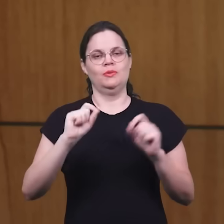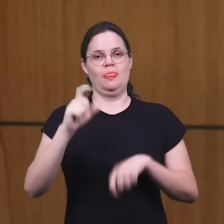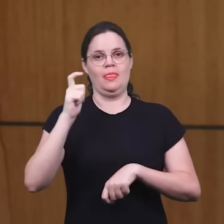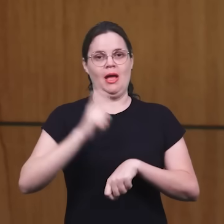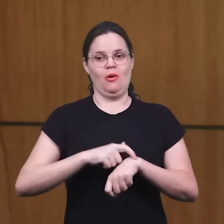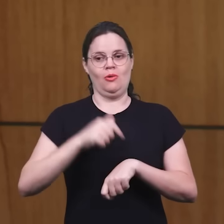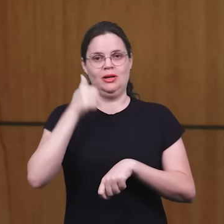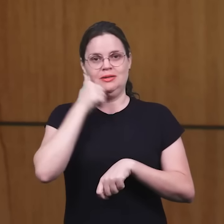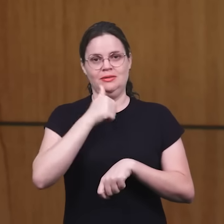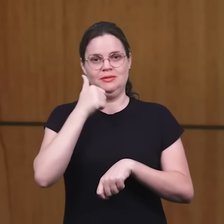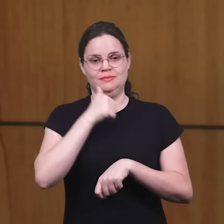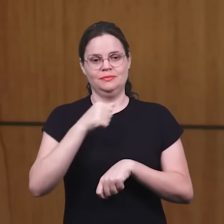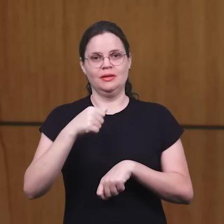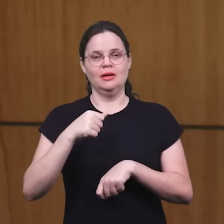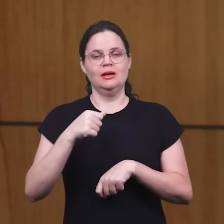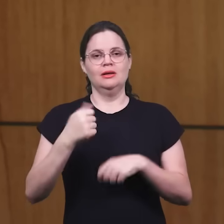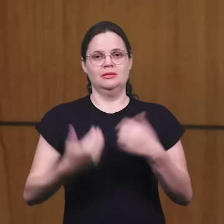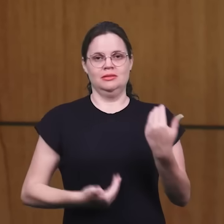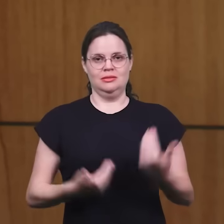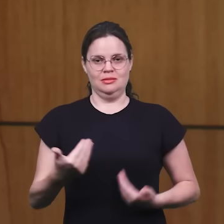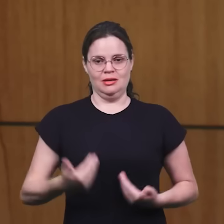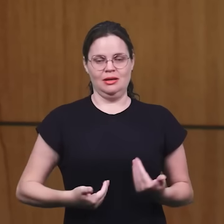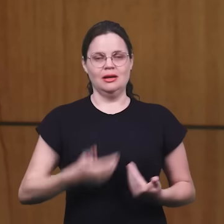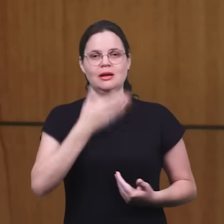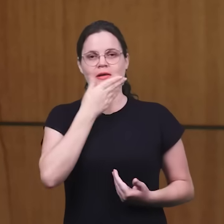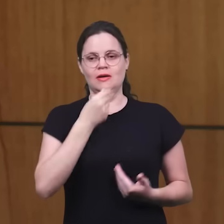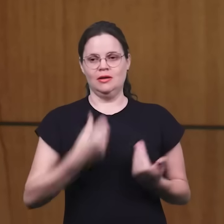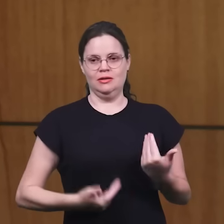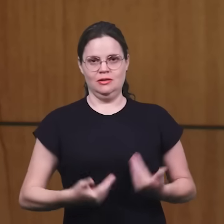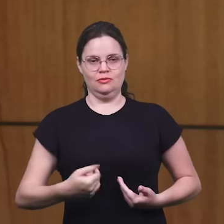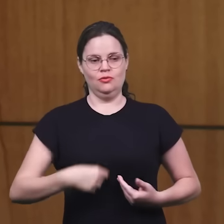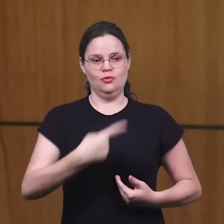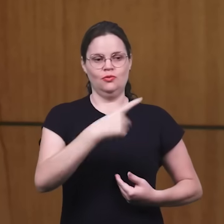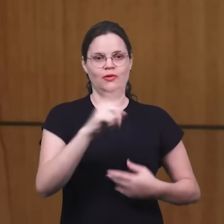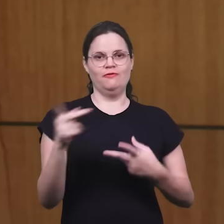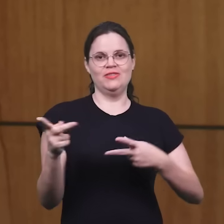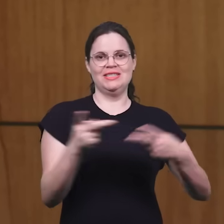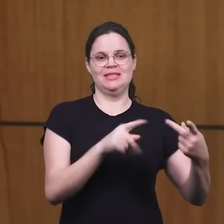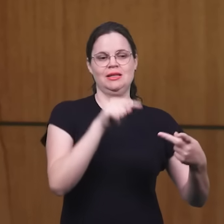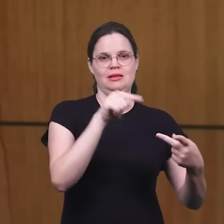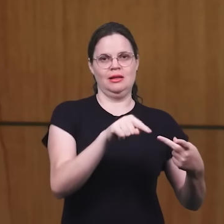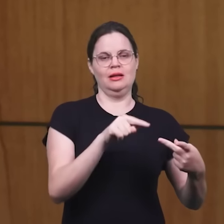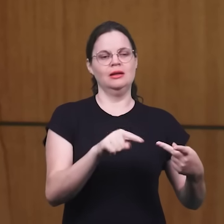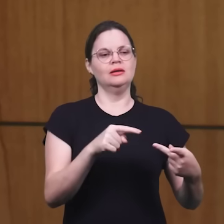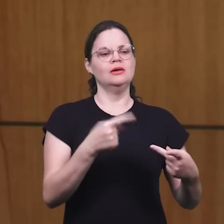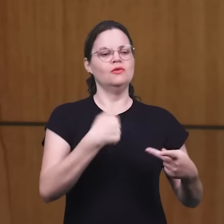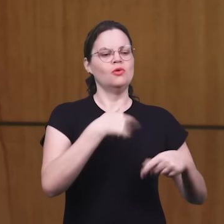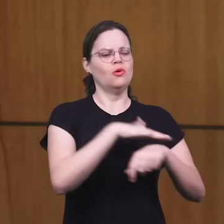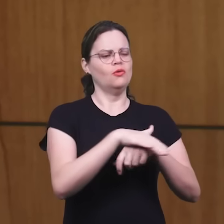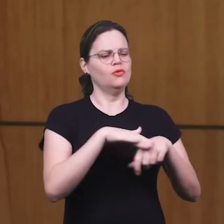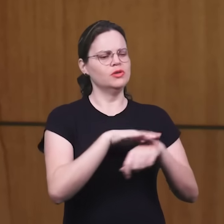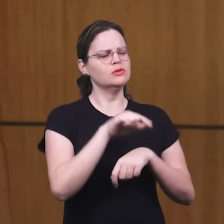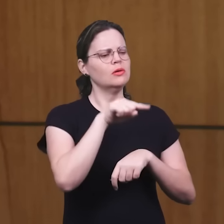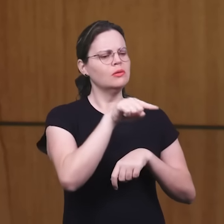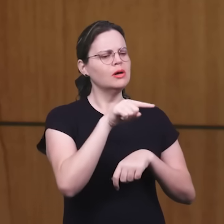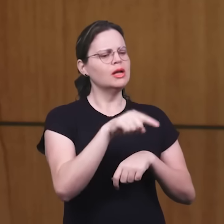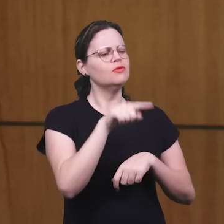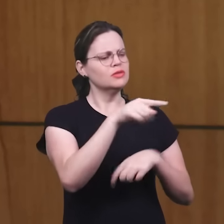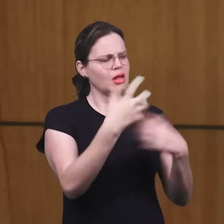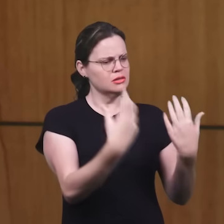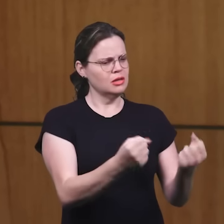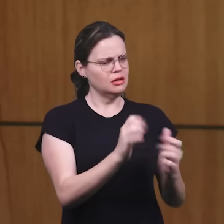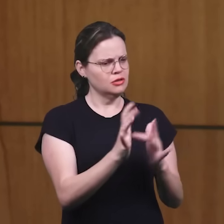visita que os irmãos da igreja fizeram a ele, foi feito um apelo para ele aceitar o Senhor Jesus como